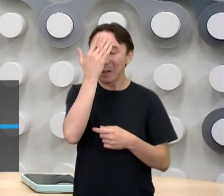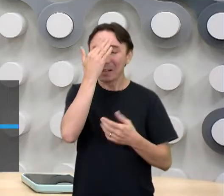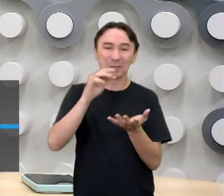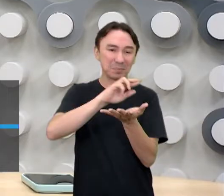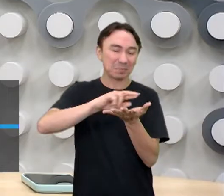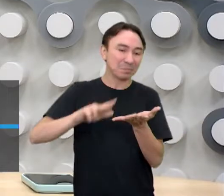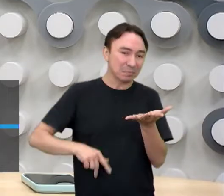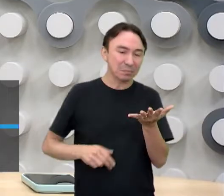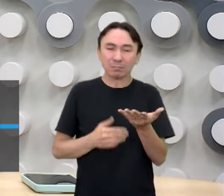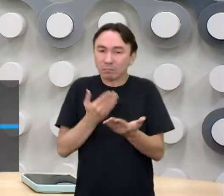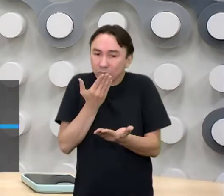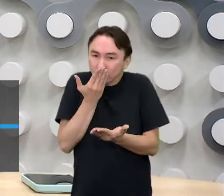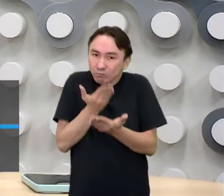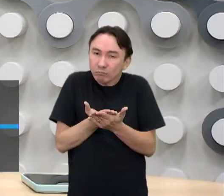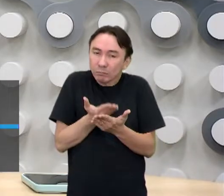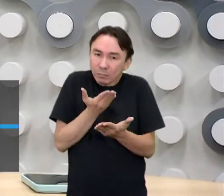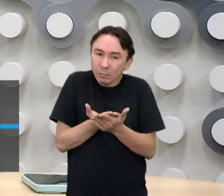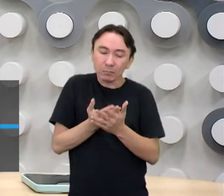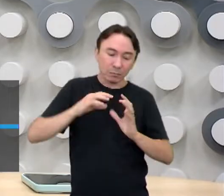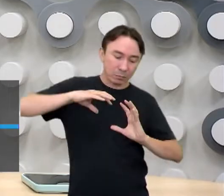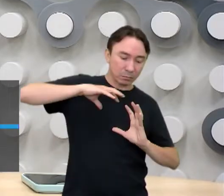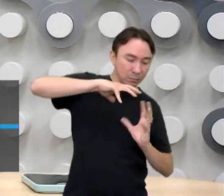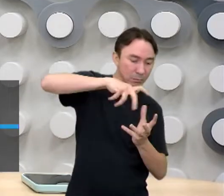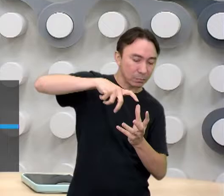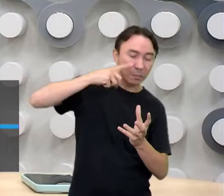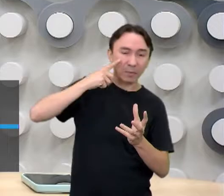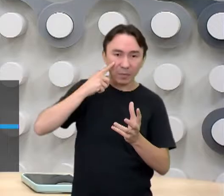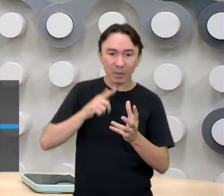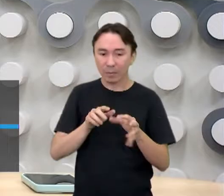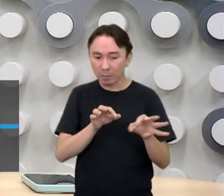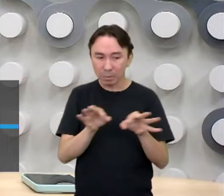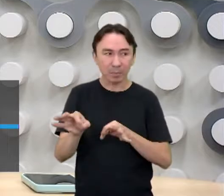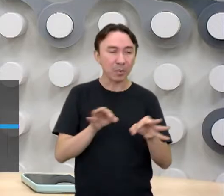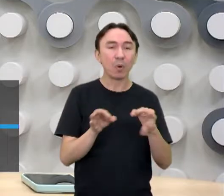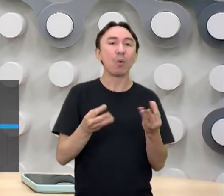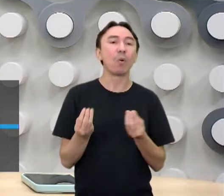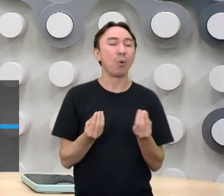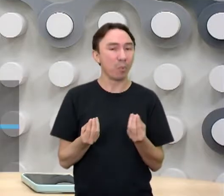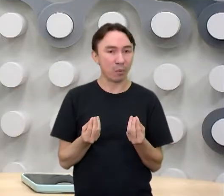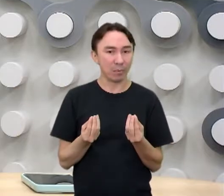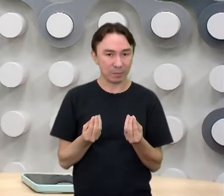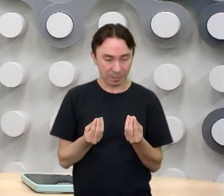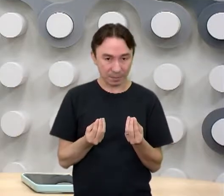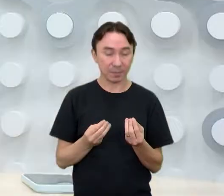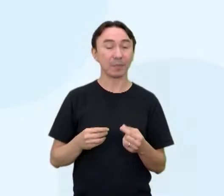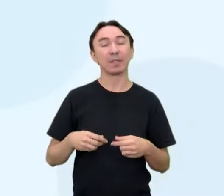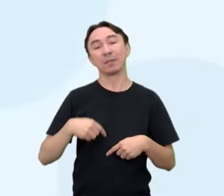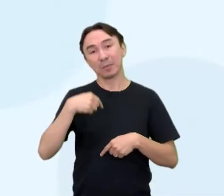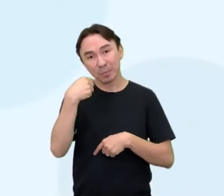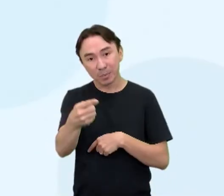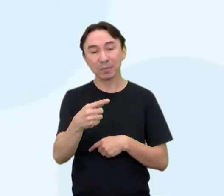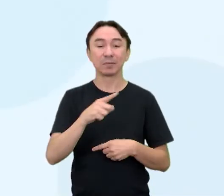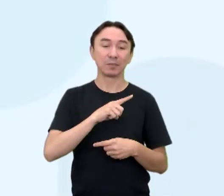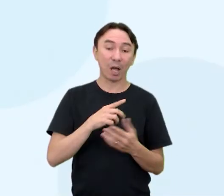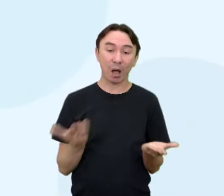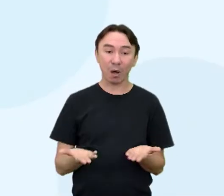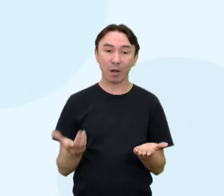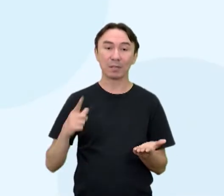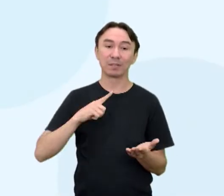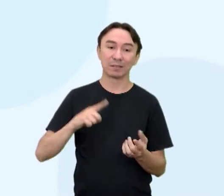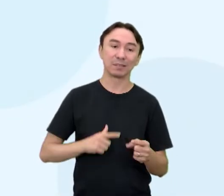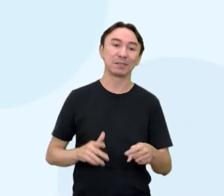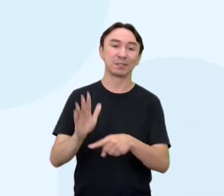dinâmica interna do planeta. E para dar sequência a esse estudo, eu trouxe um vídeo aqui para vocês, né,